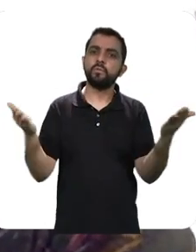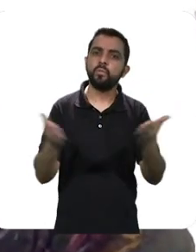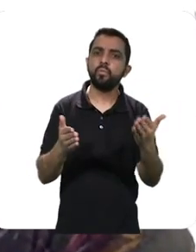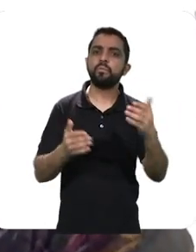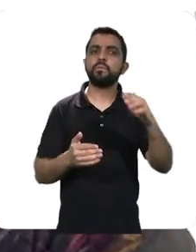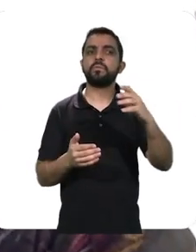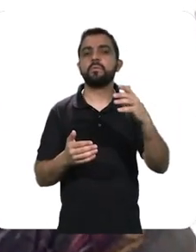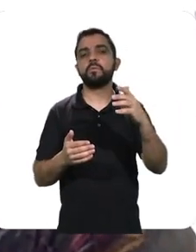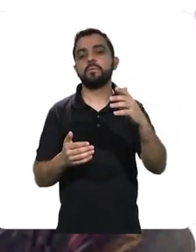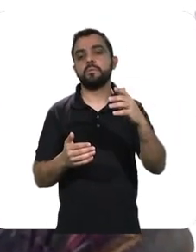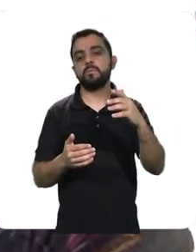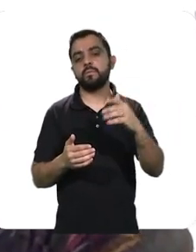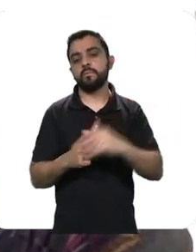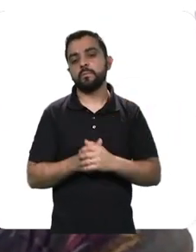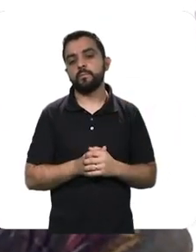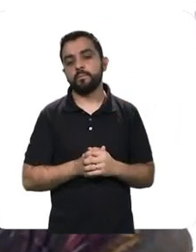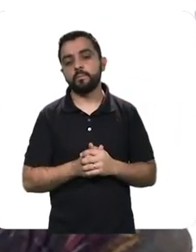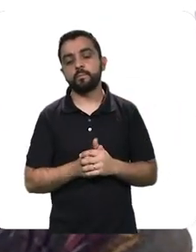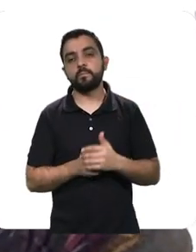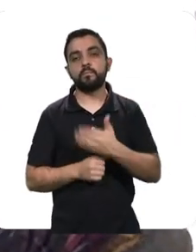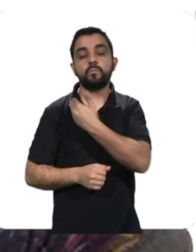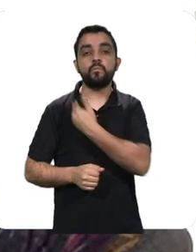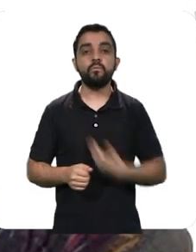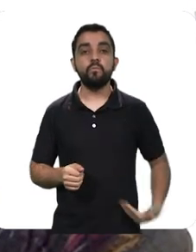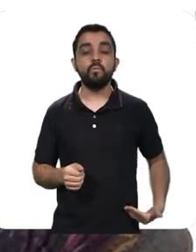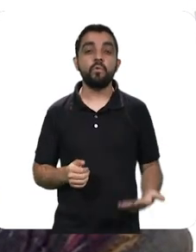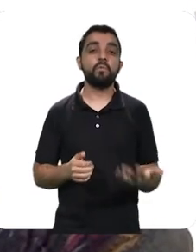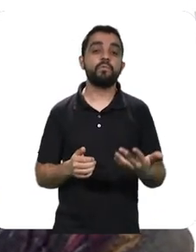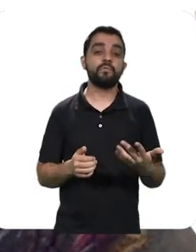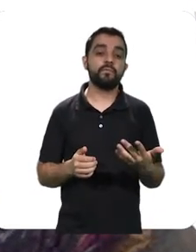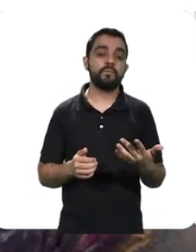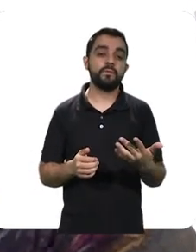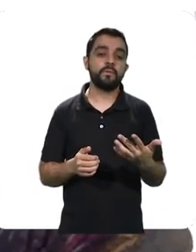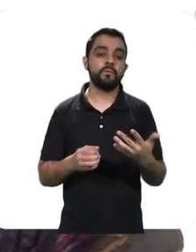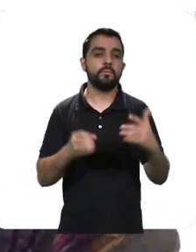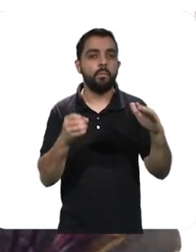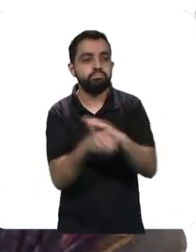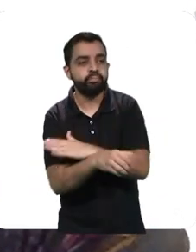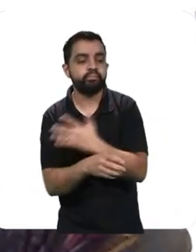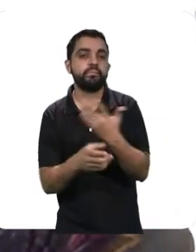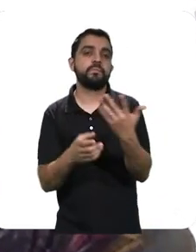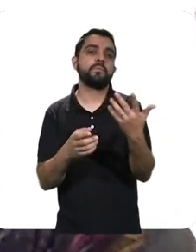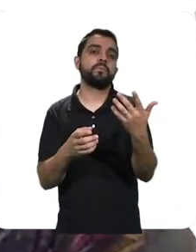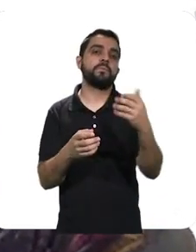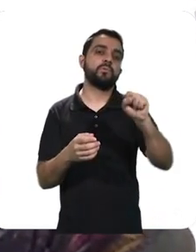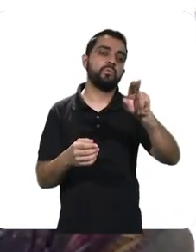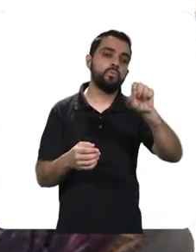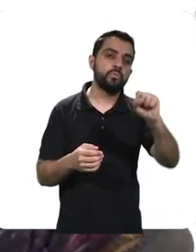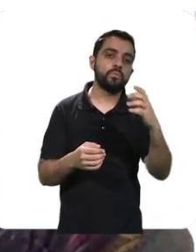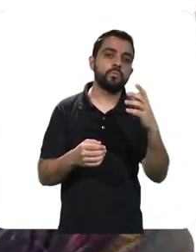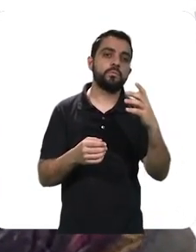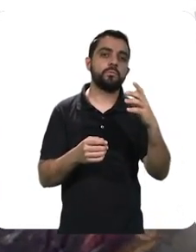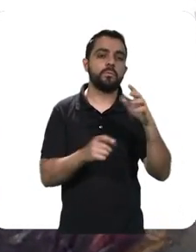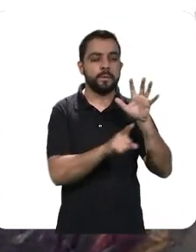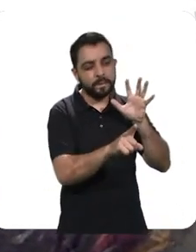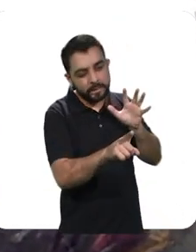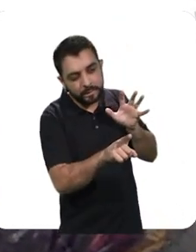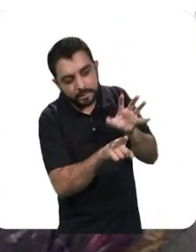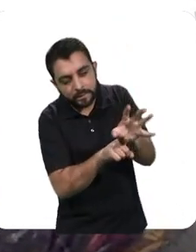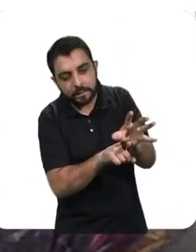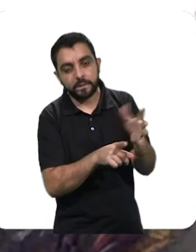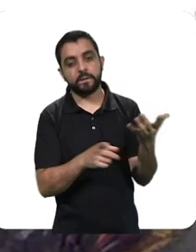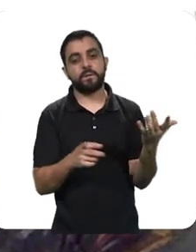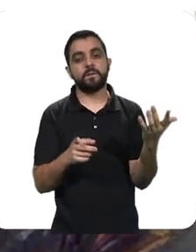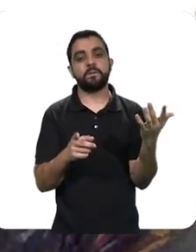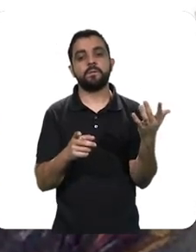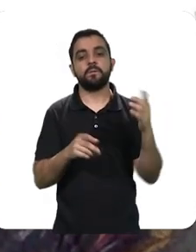Estado, ele é muito inchado, que o servidor público